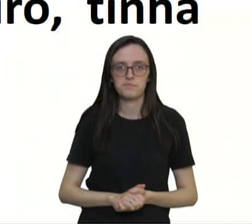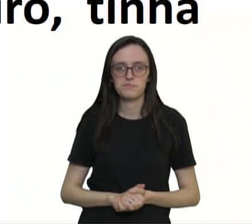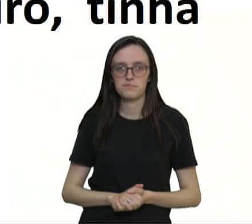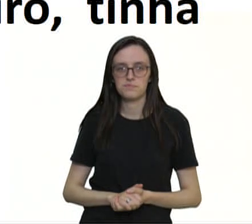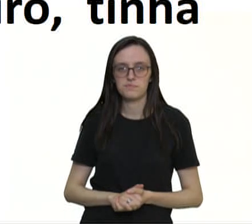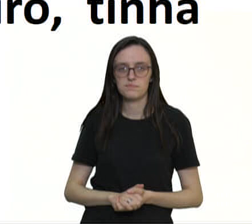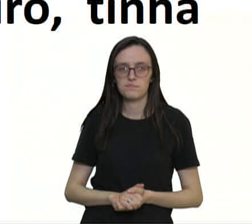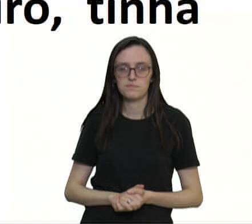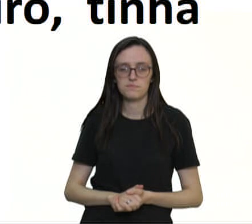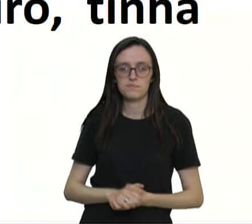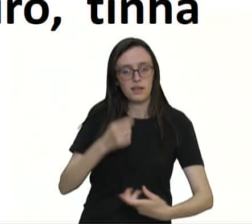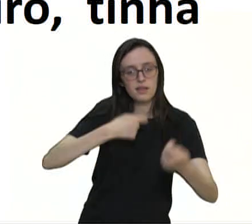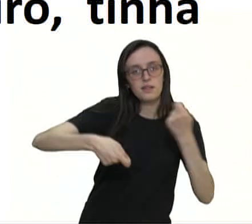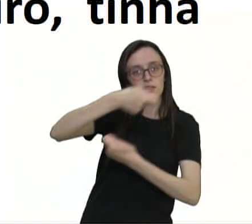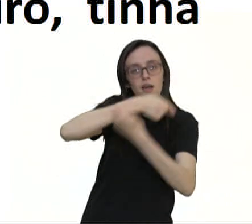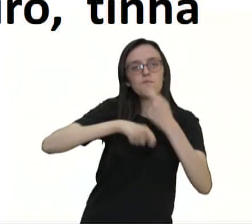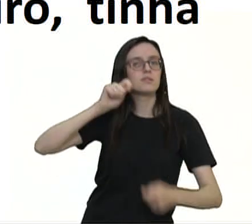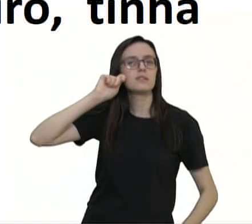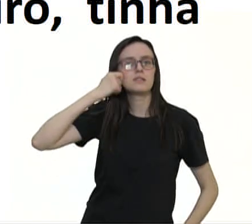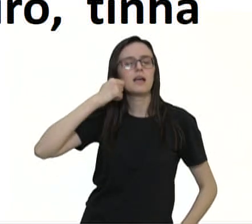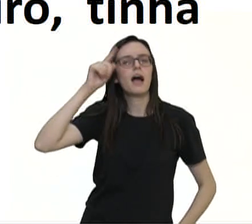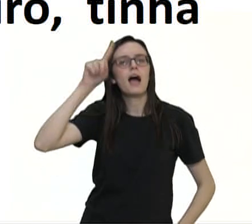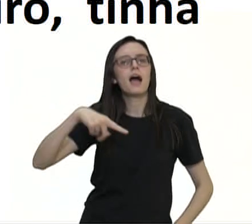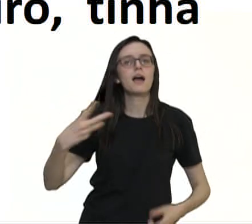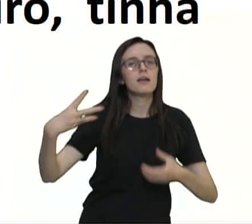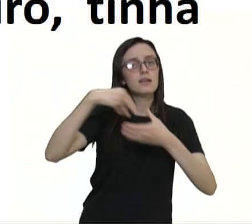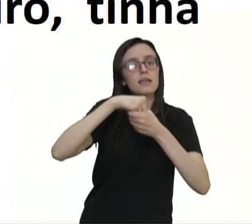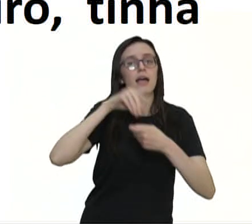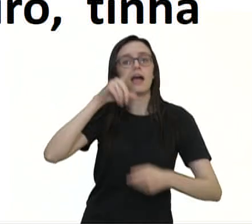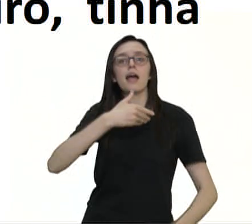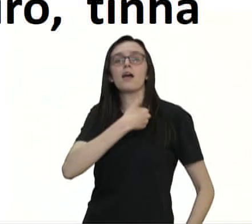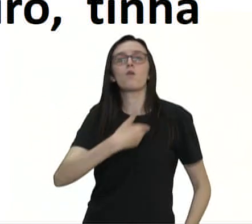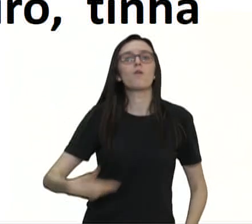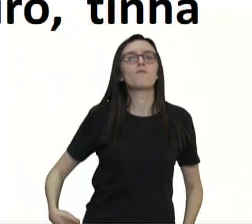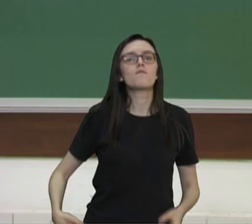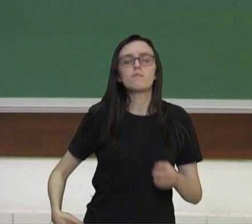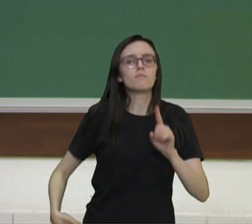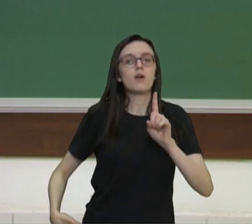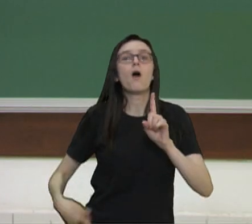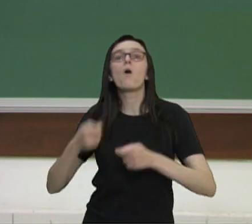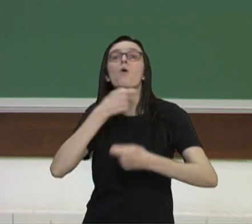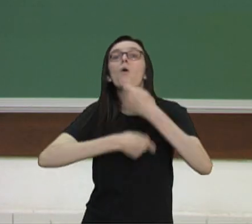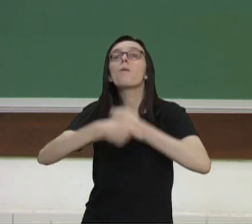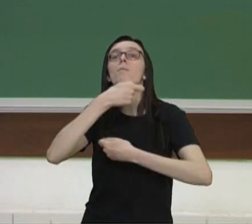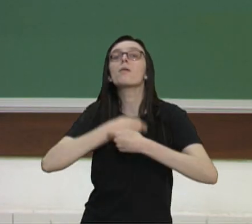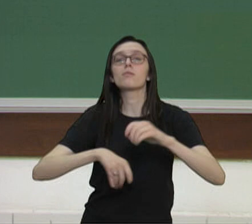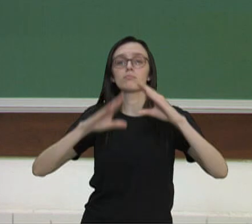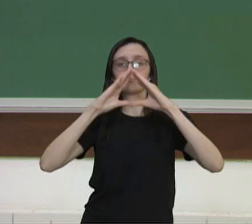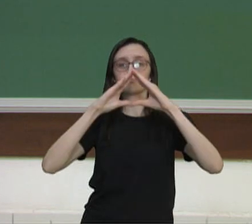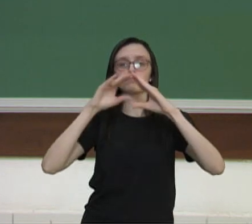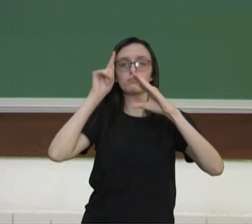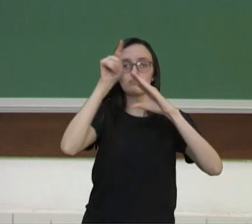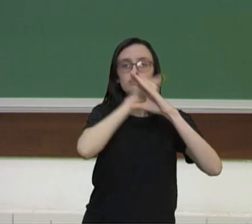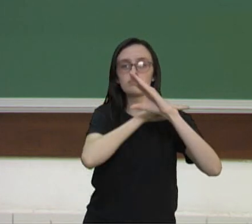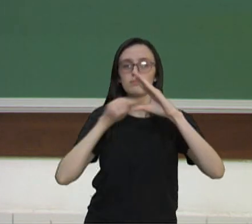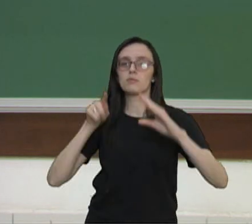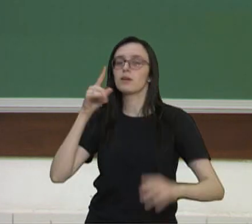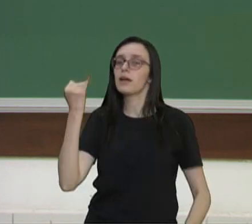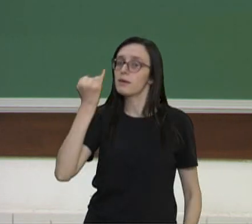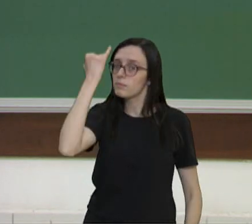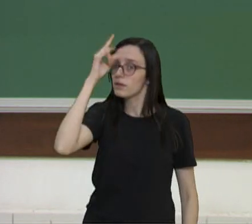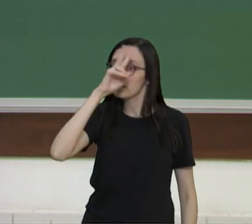tráfico de escravos fazia parte de um comércio triangular, fazia parte de um comércio, isso é